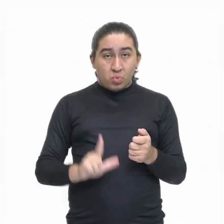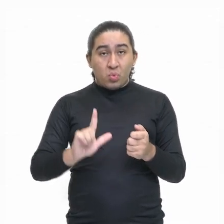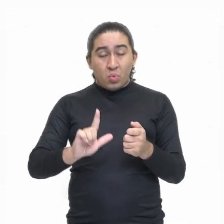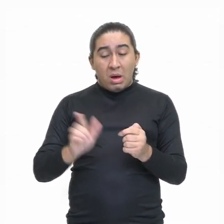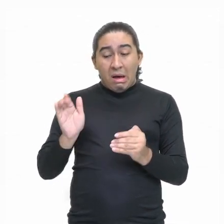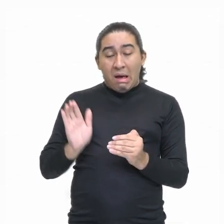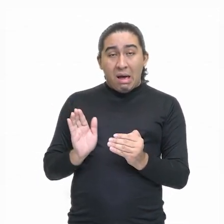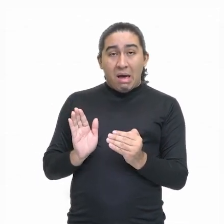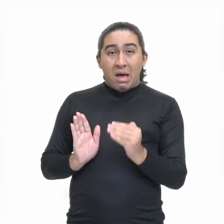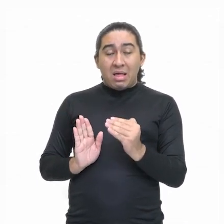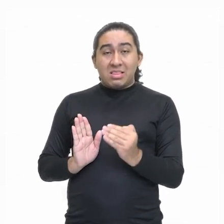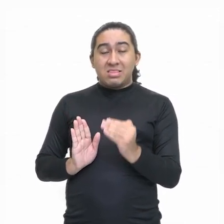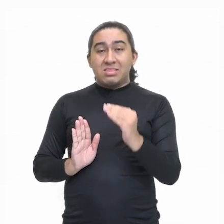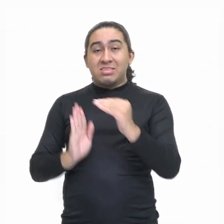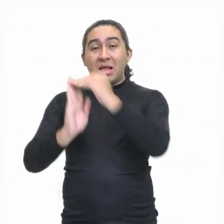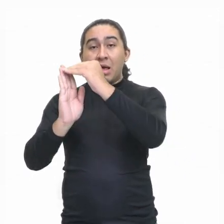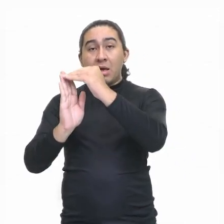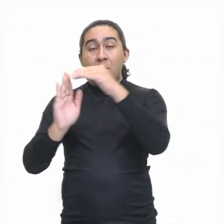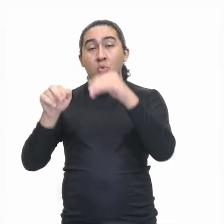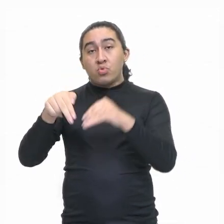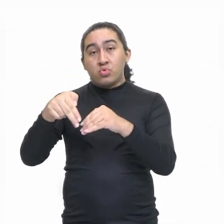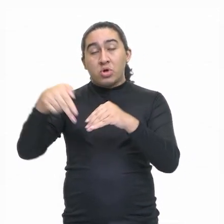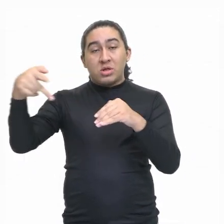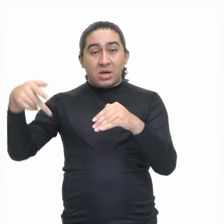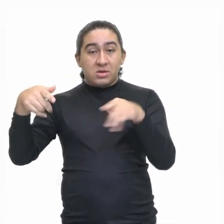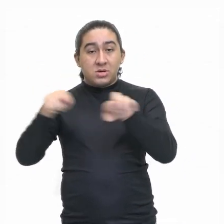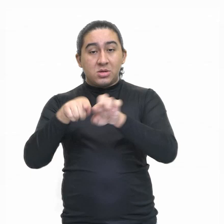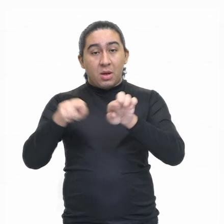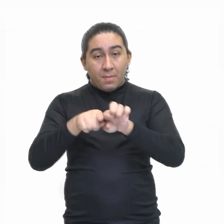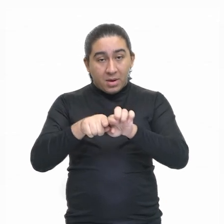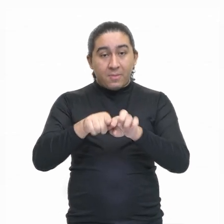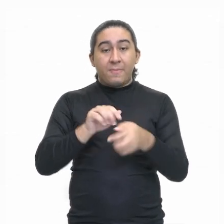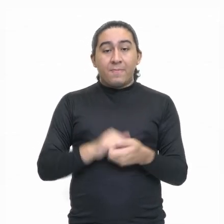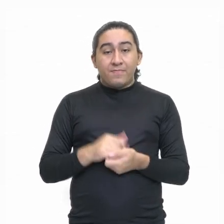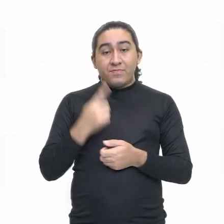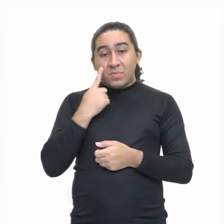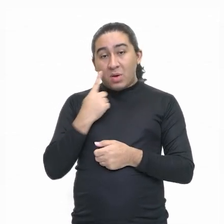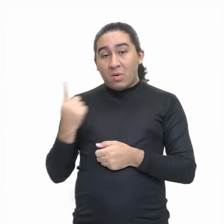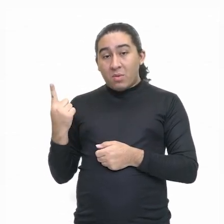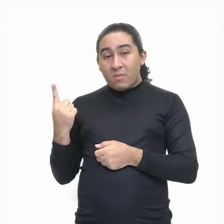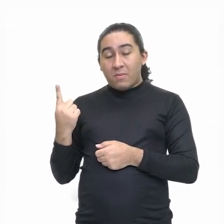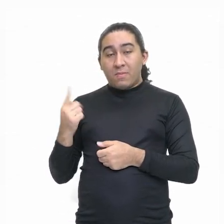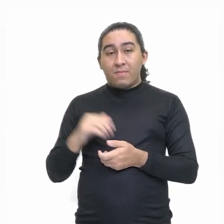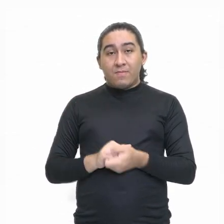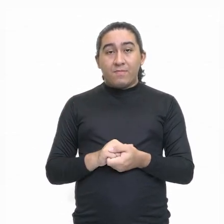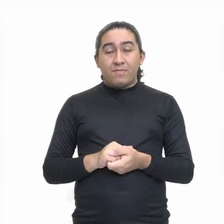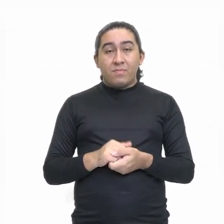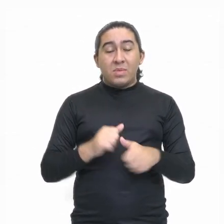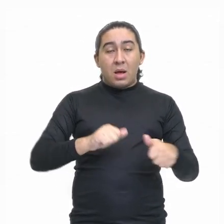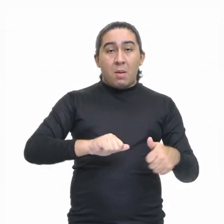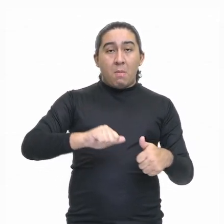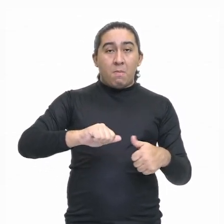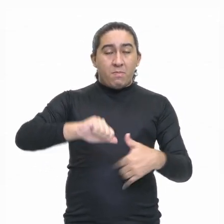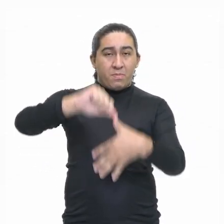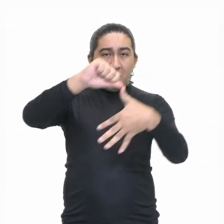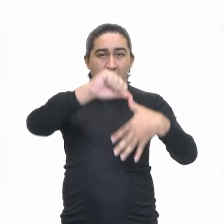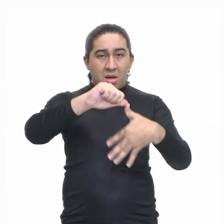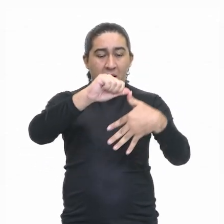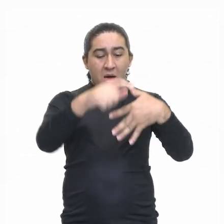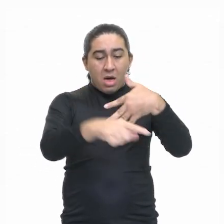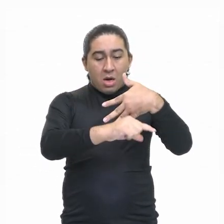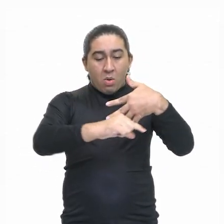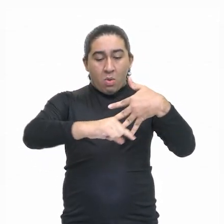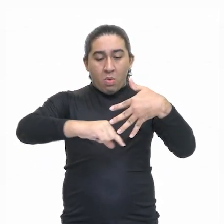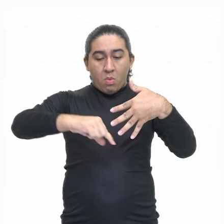o Nordeste, né, passando ali pelo Sudeste, também Sul, Sudeste e no Nordeste, ao longo